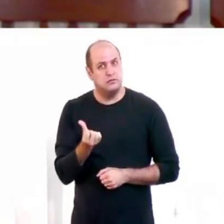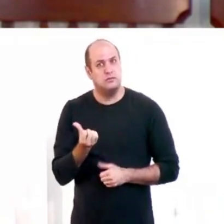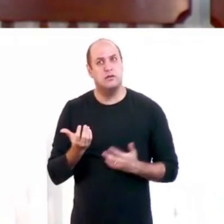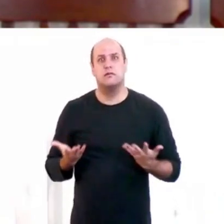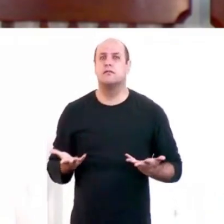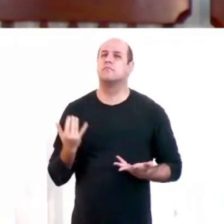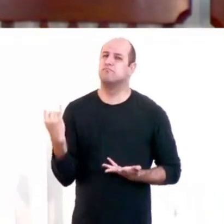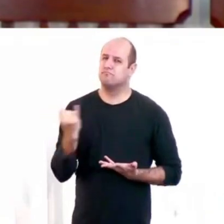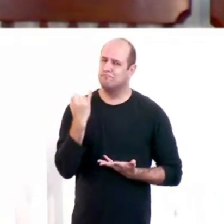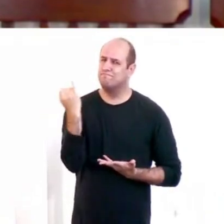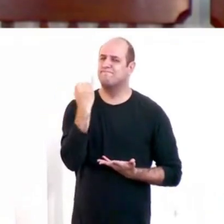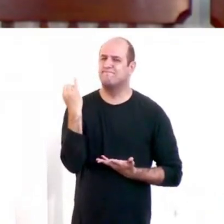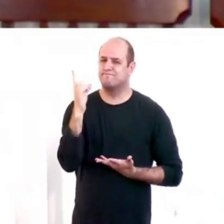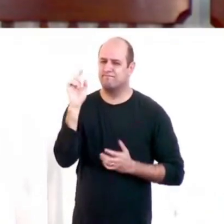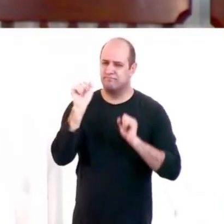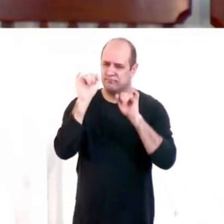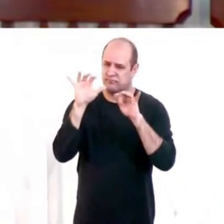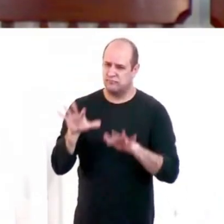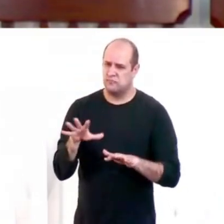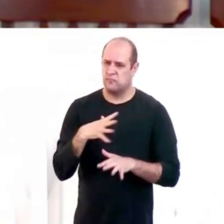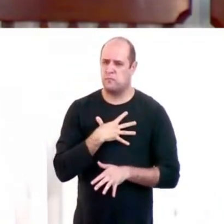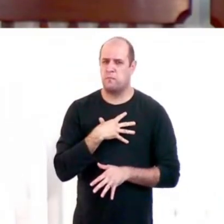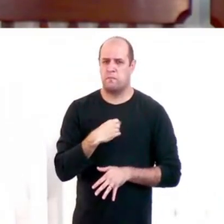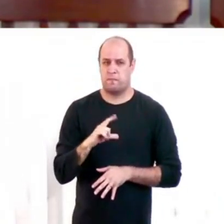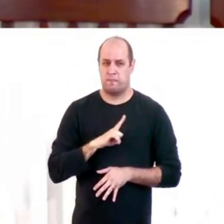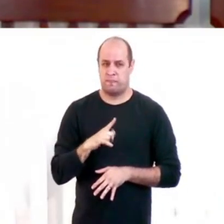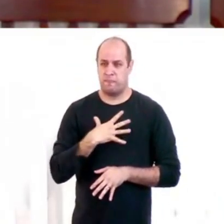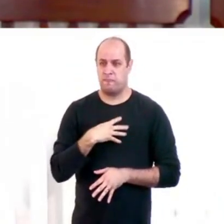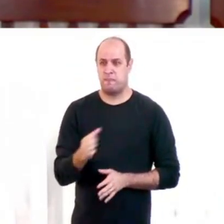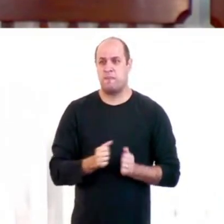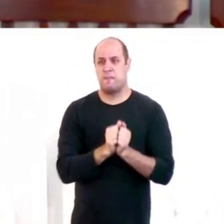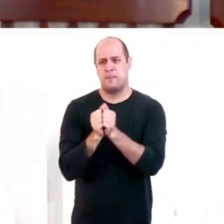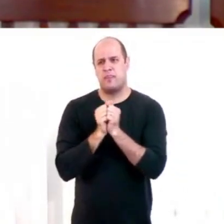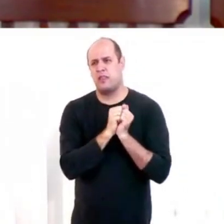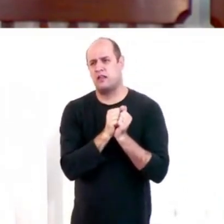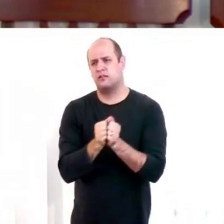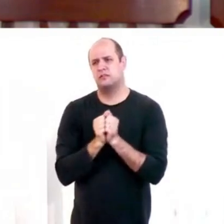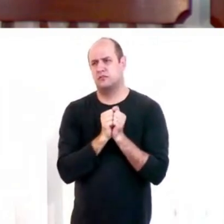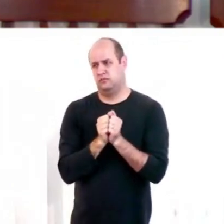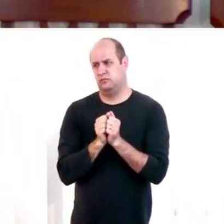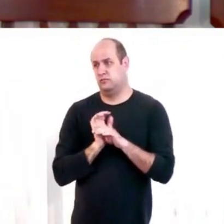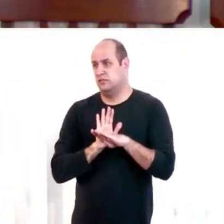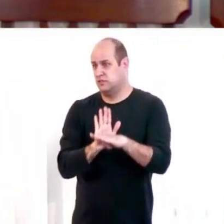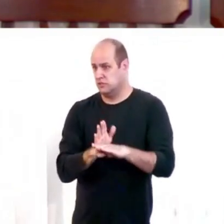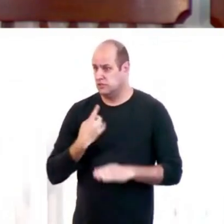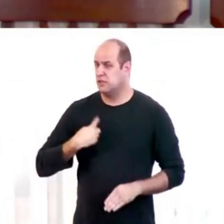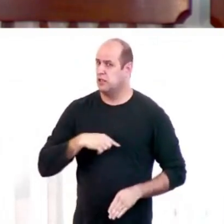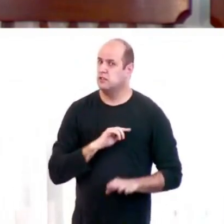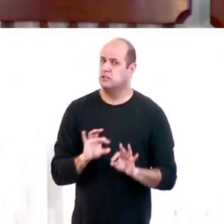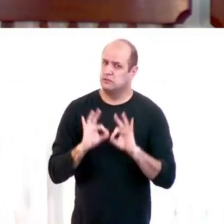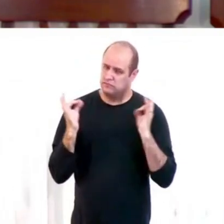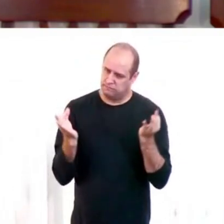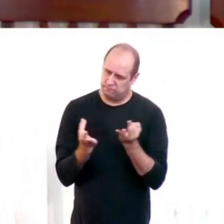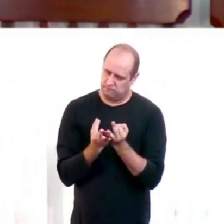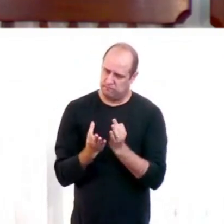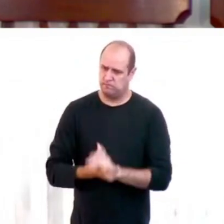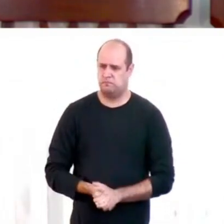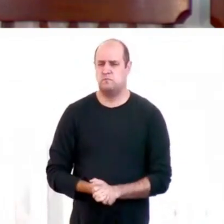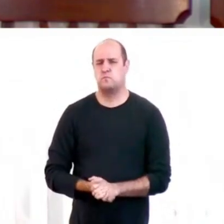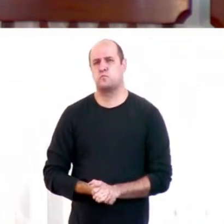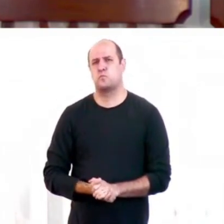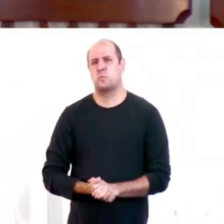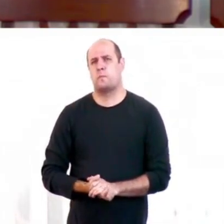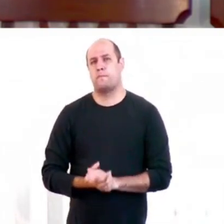orarmos pelos filhos e termos eles junto, nos ajudando como família. Eles estavam